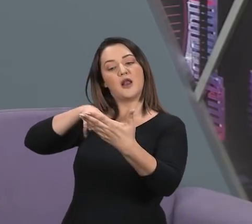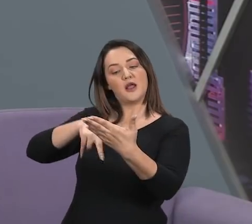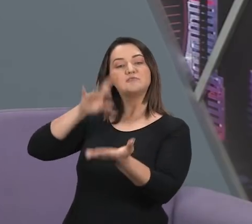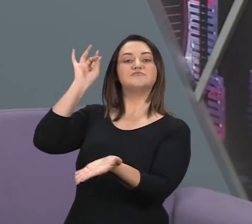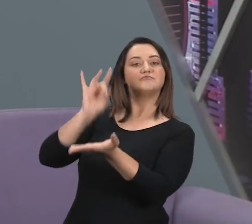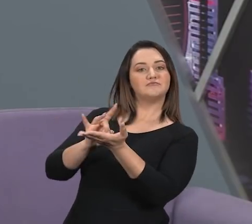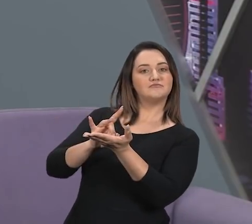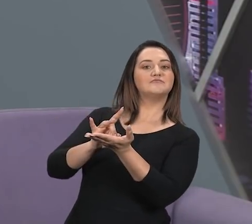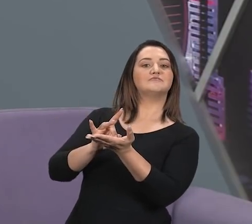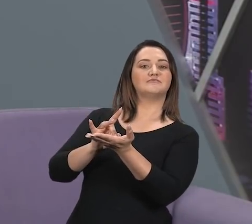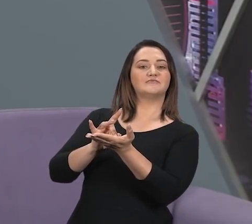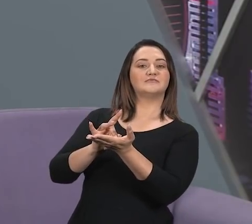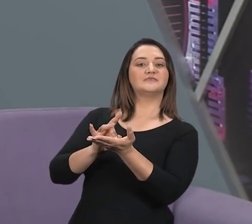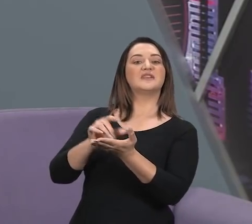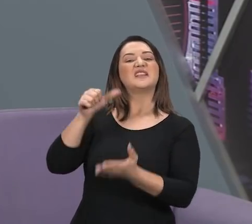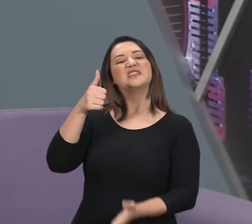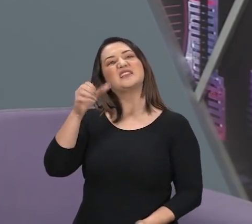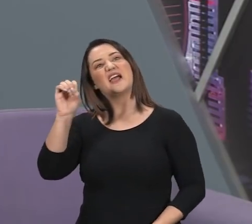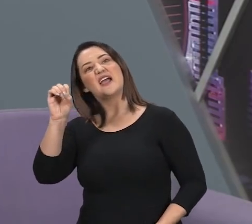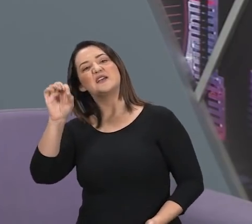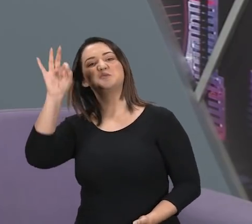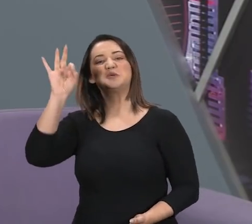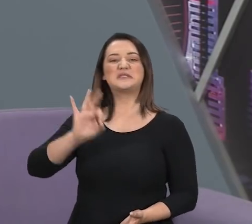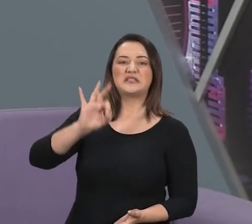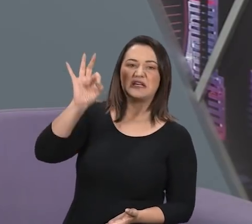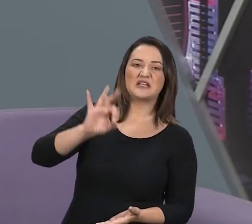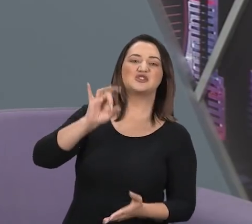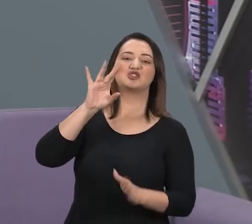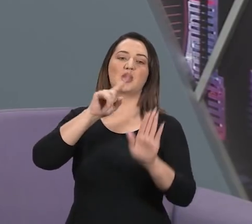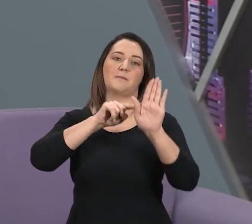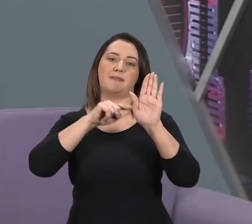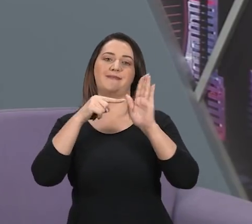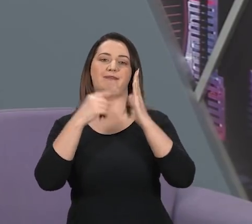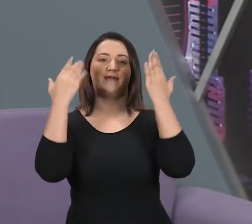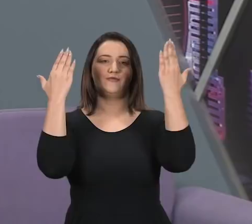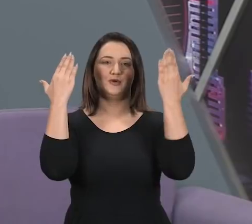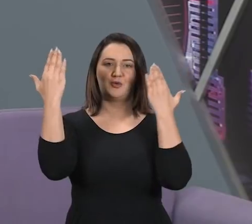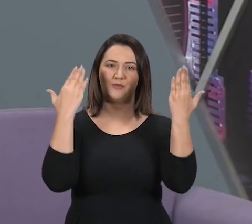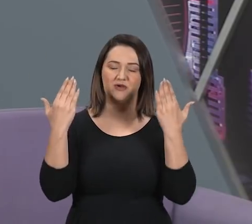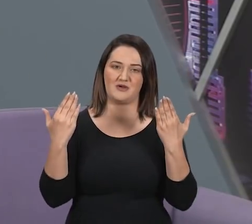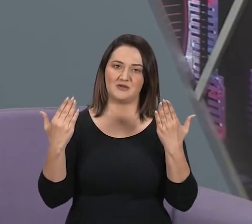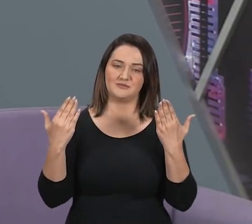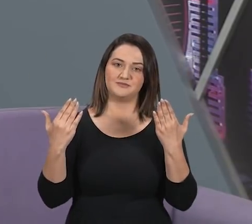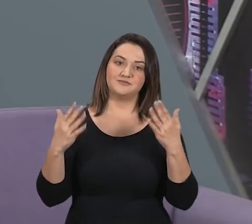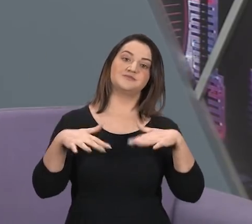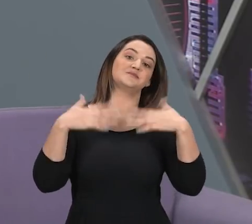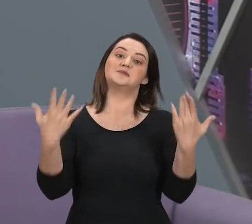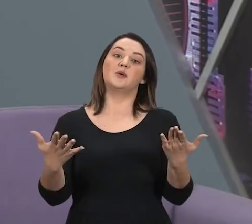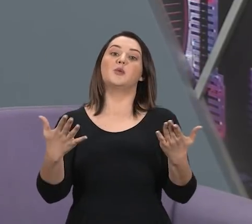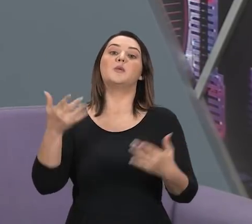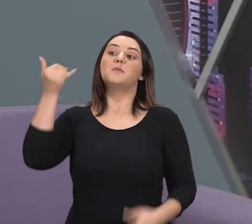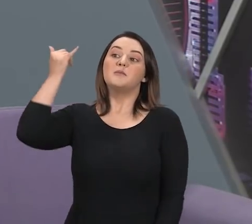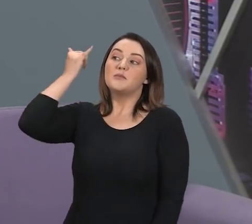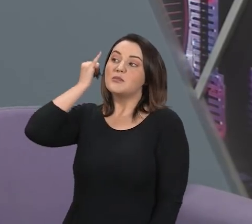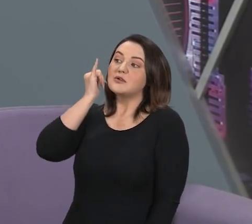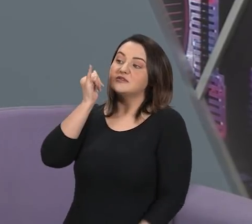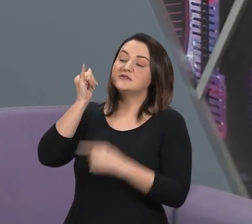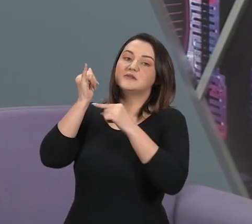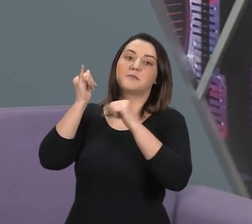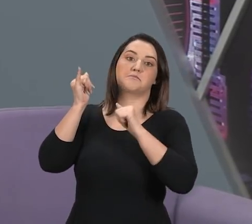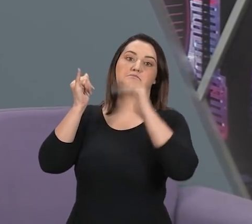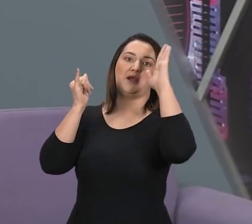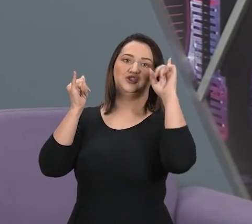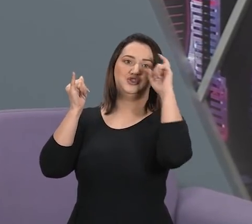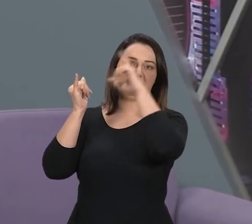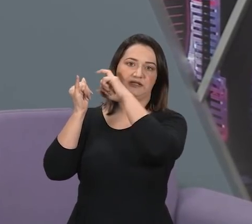como se lê e 10% numa linguagem figurativa, ilustrativa. Você percebeu? Então, a